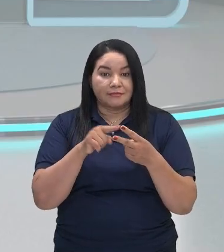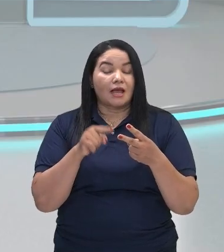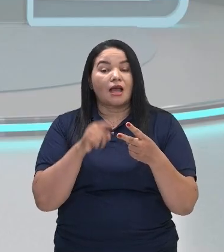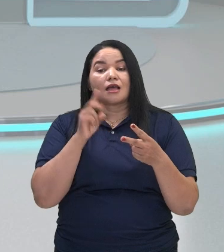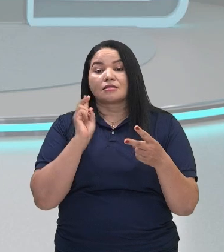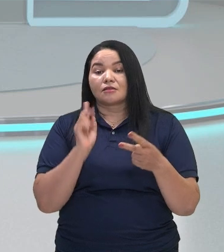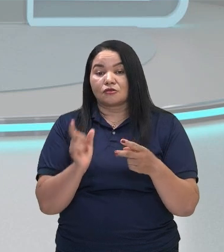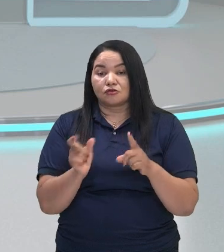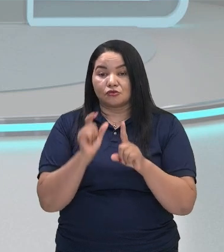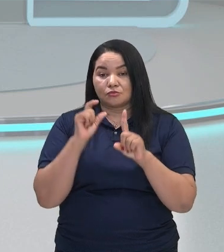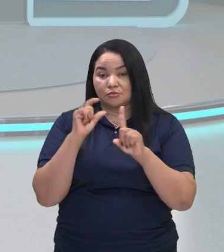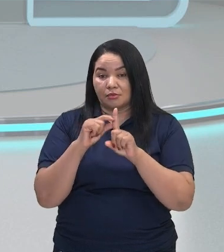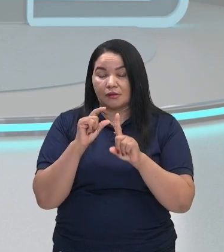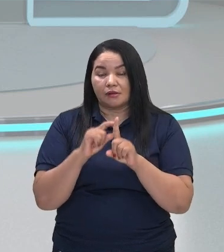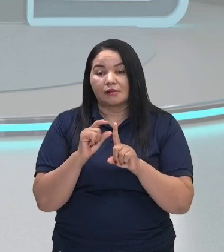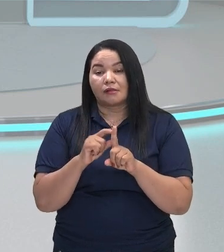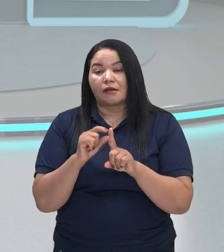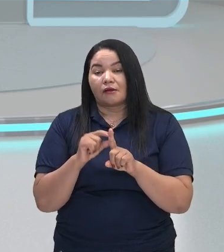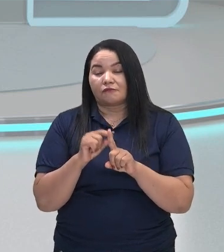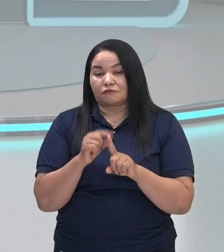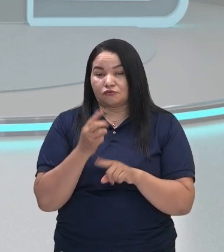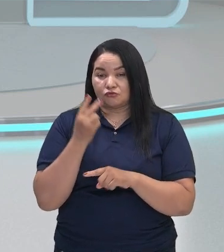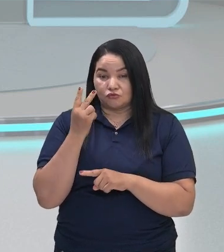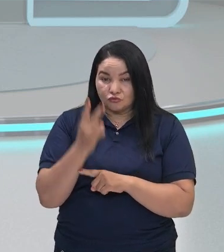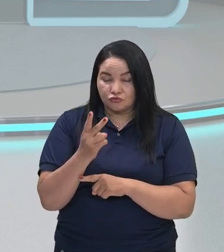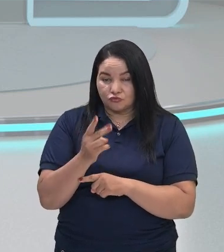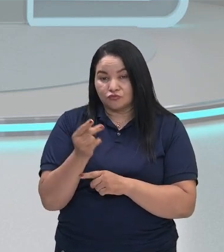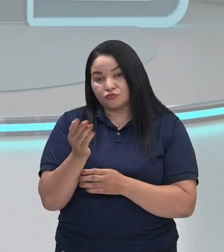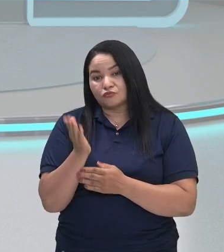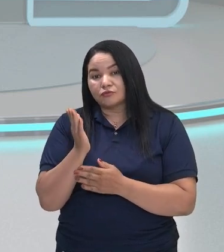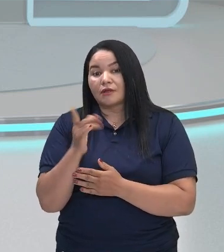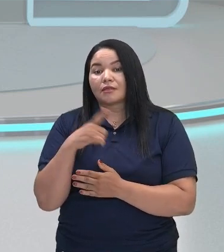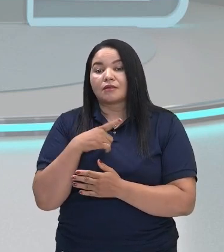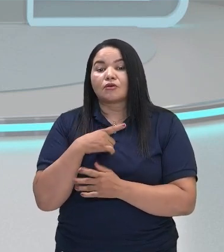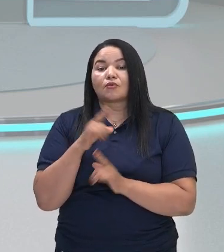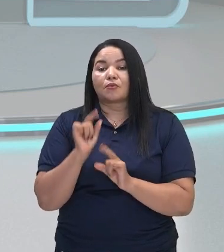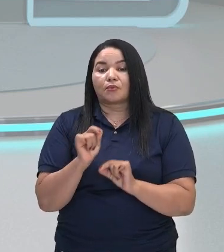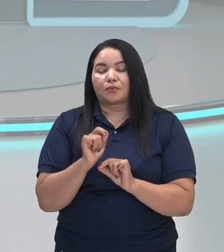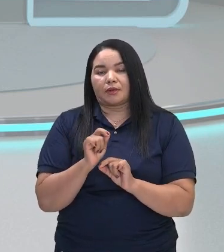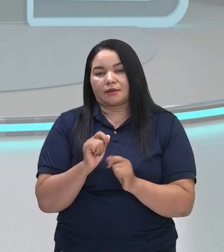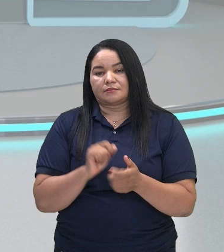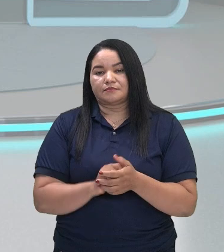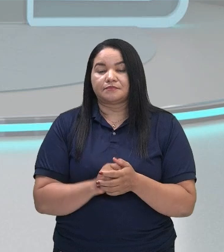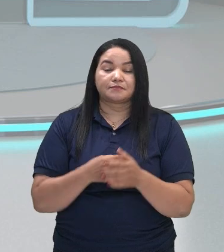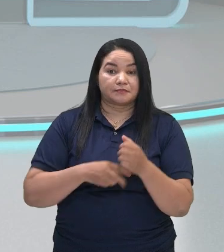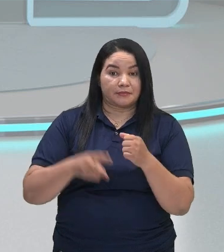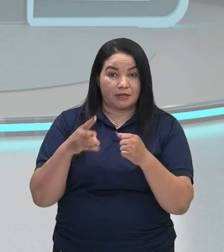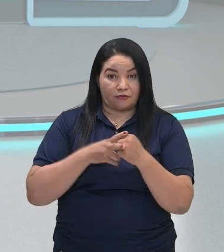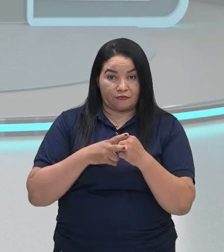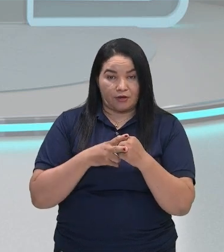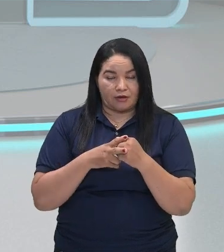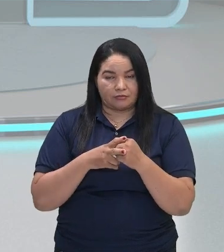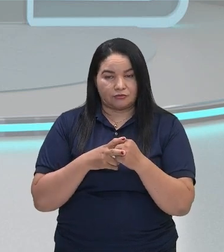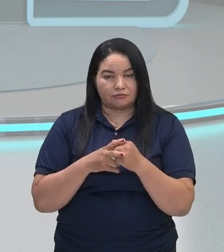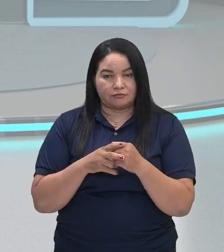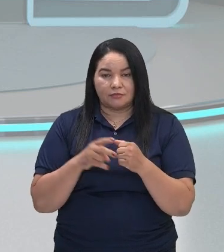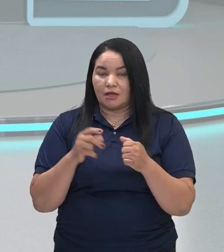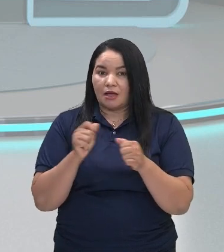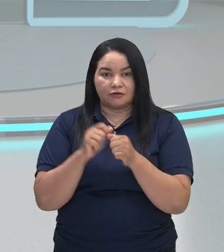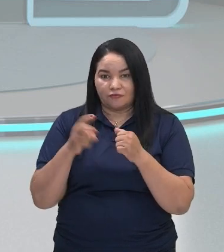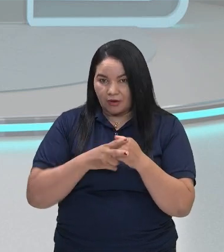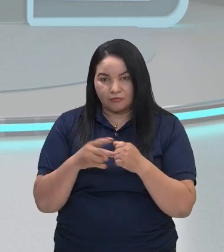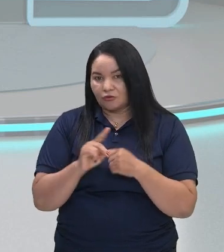tanto clarify como modify, são verbos e não advérbios, tá? Então, clarify